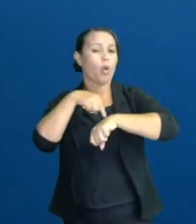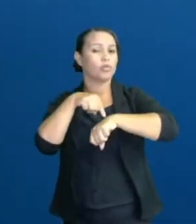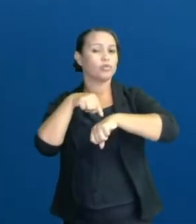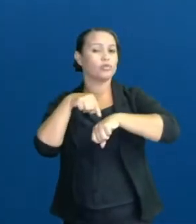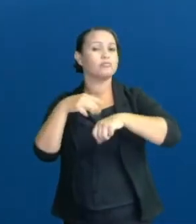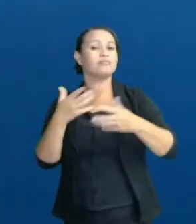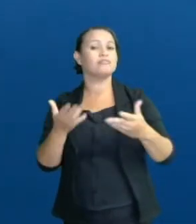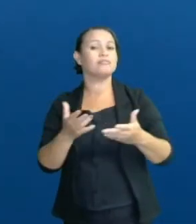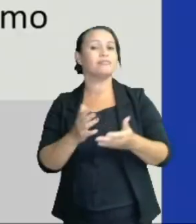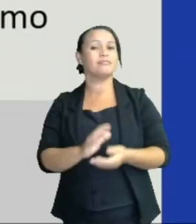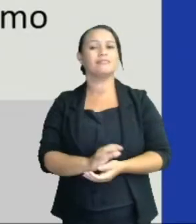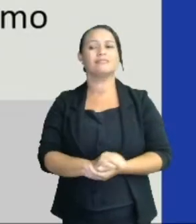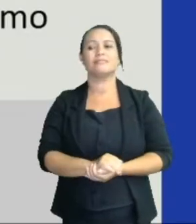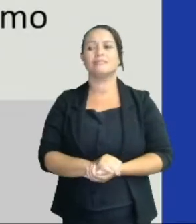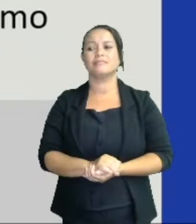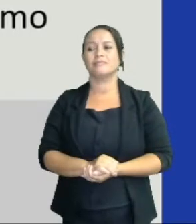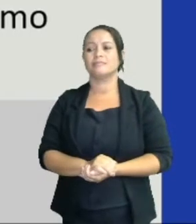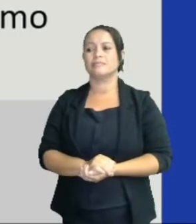na escola?